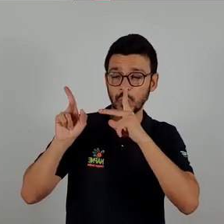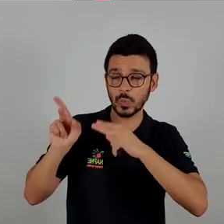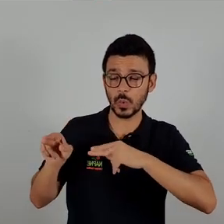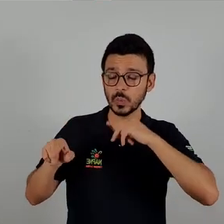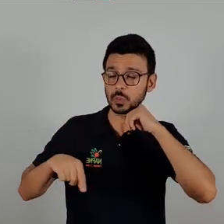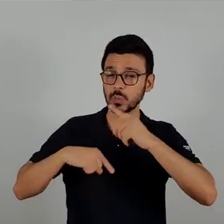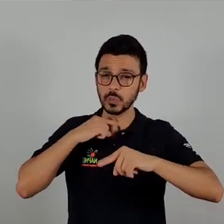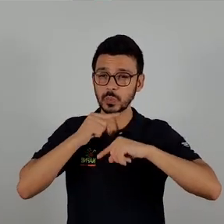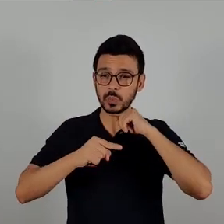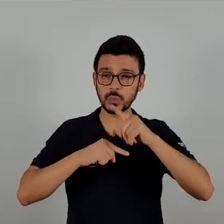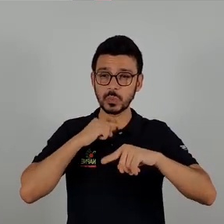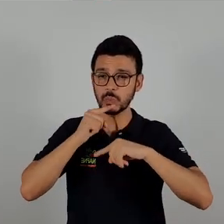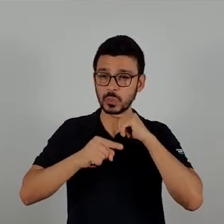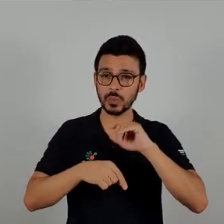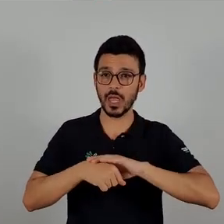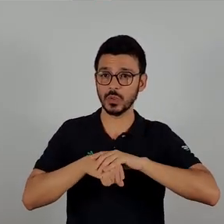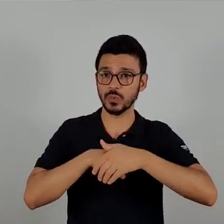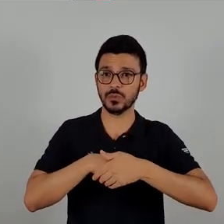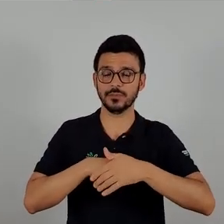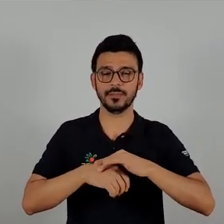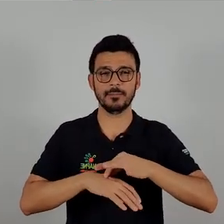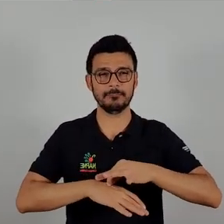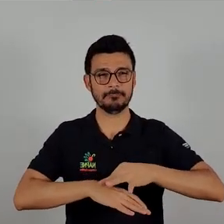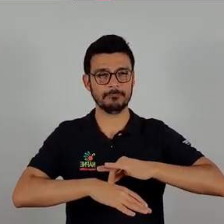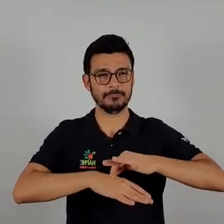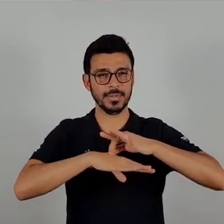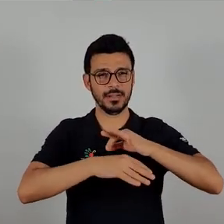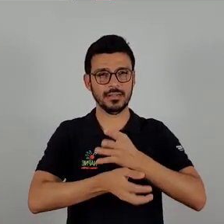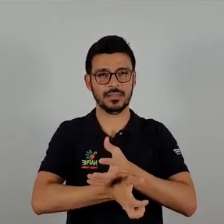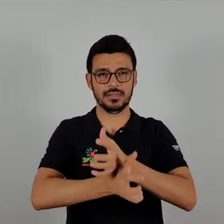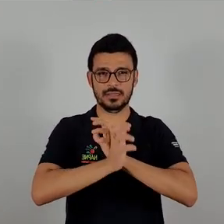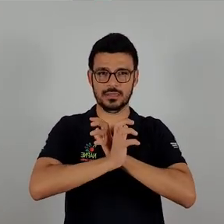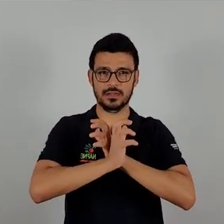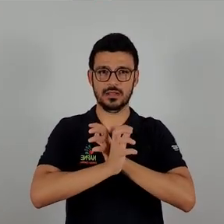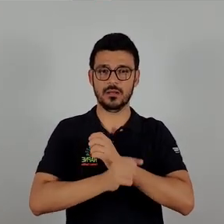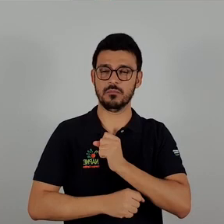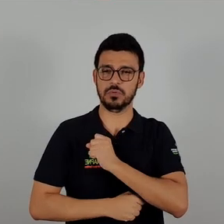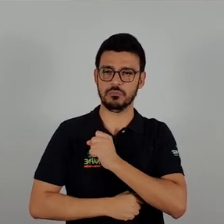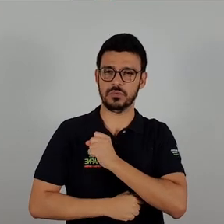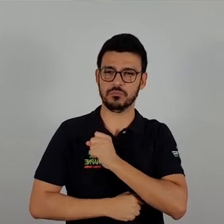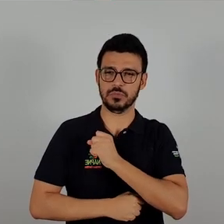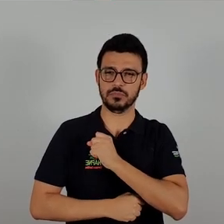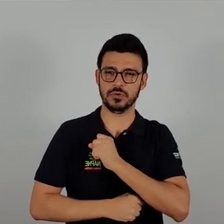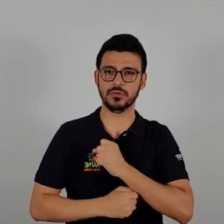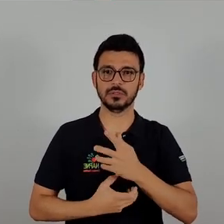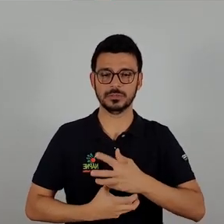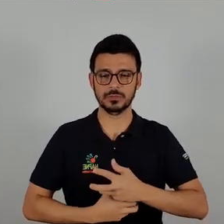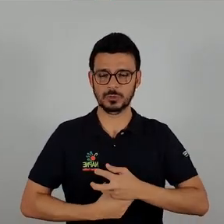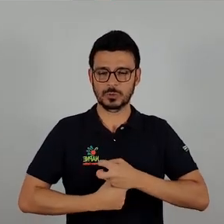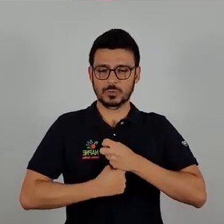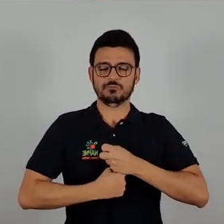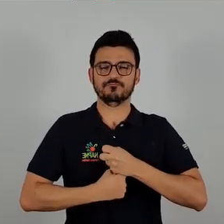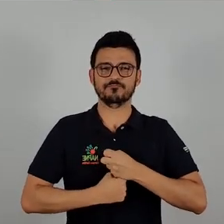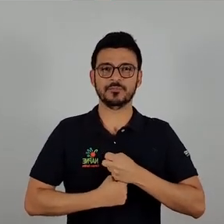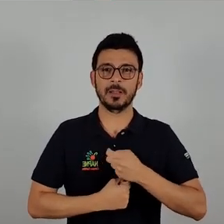Quando eu falo sobre isso aqui, é muitas em tom de brincadeira, né? Meu Deus, me identifiquei, sou eu, olha a minha, né?